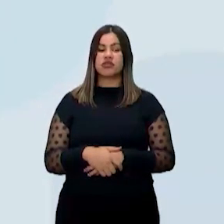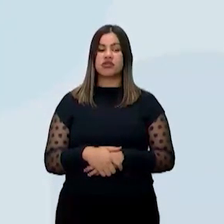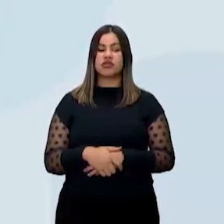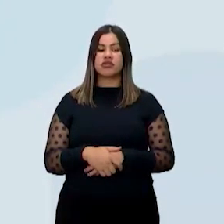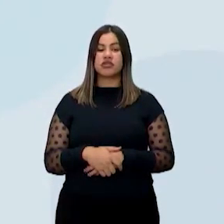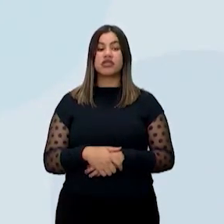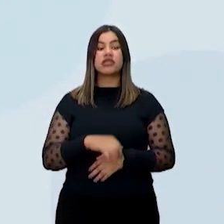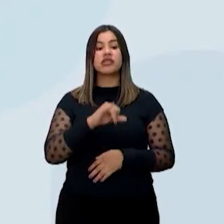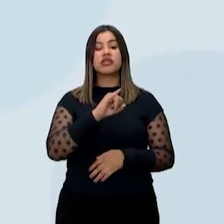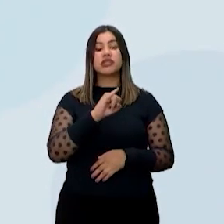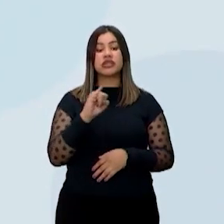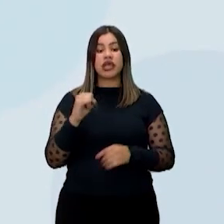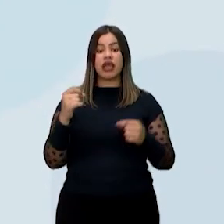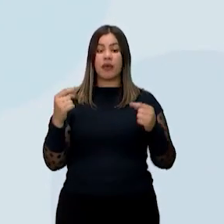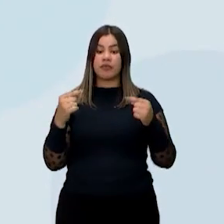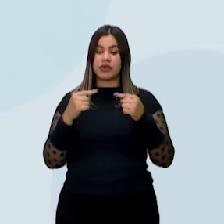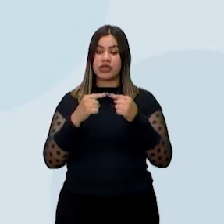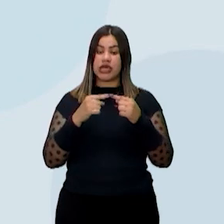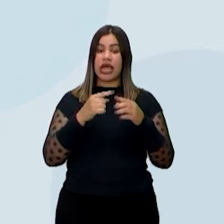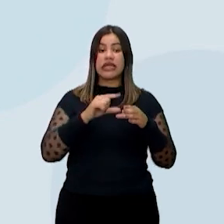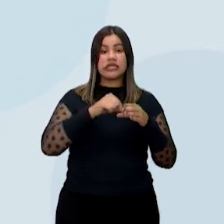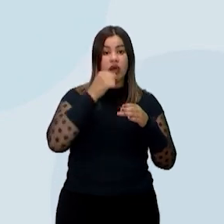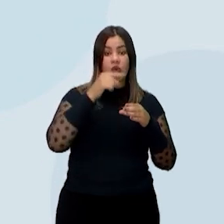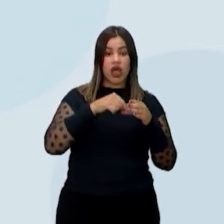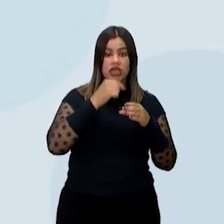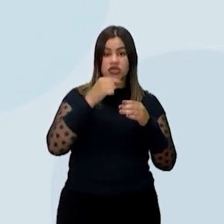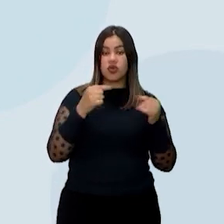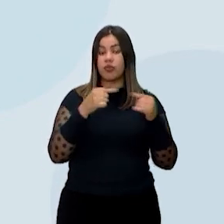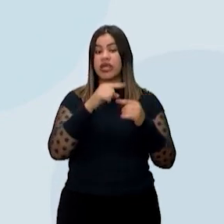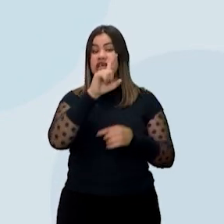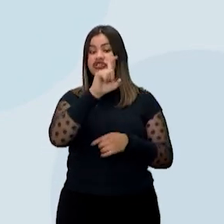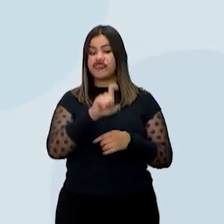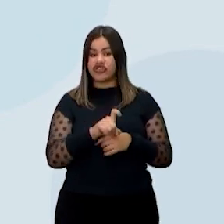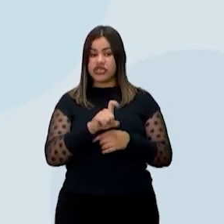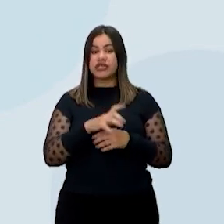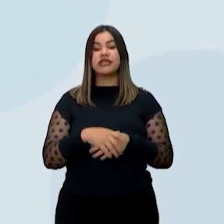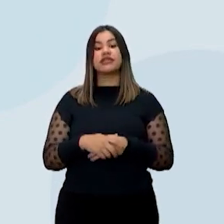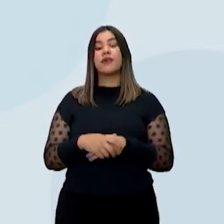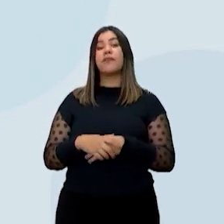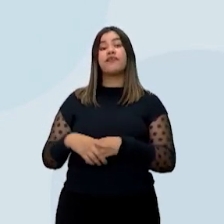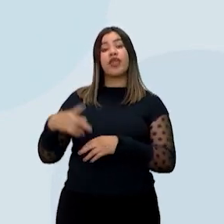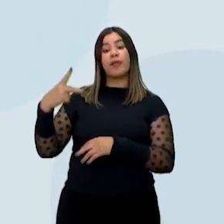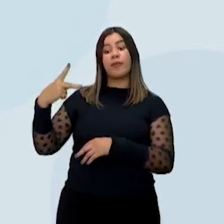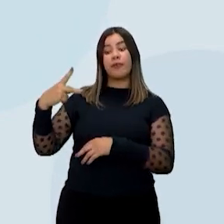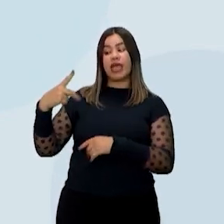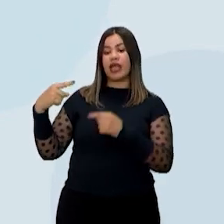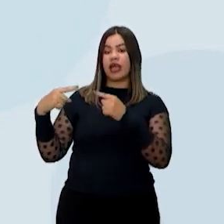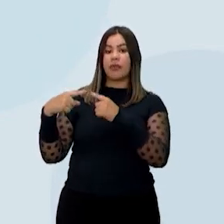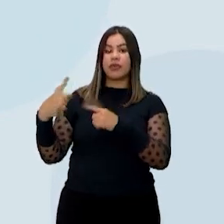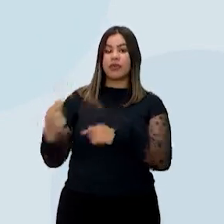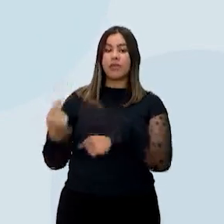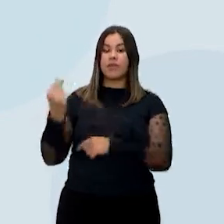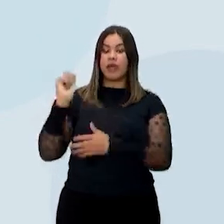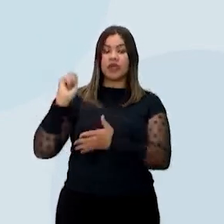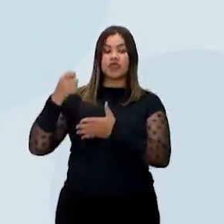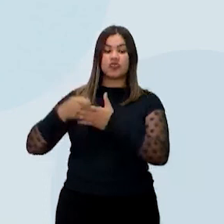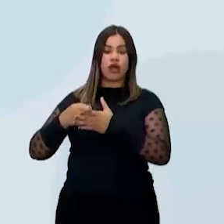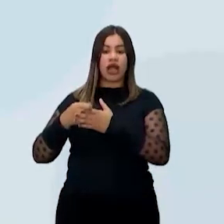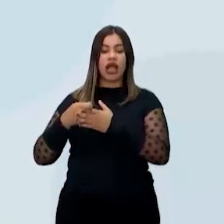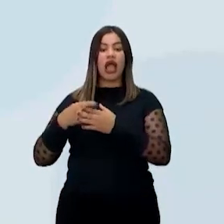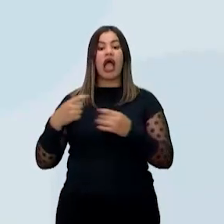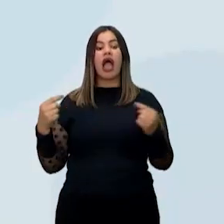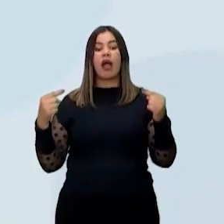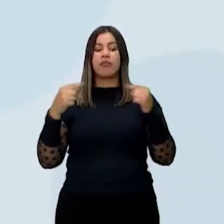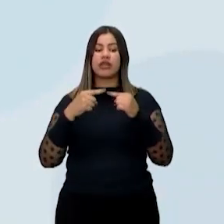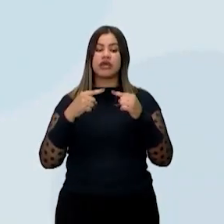o seguinte, se chamarmos de X a quantidade de salgadinhos e de P o preço pago por eles, qual é a